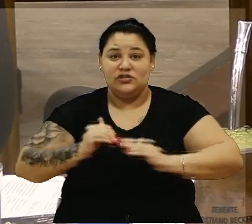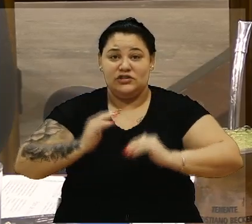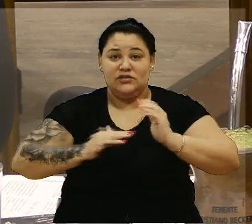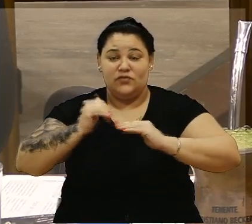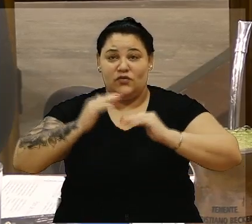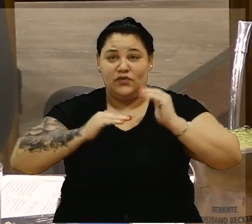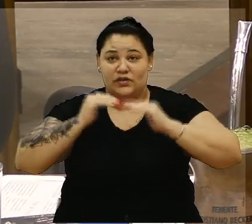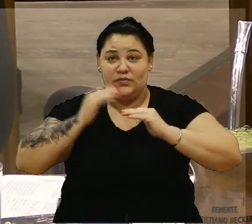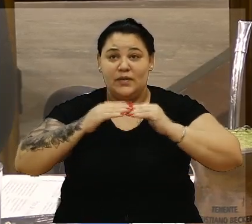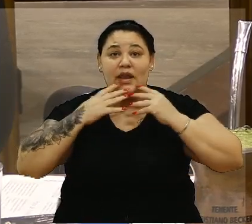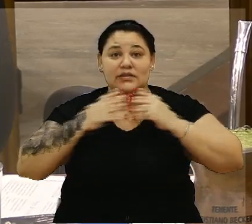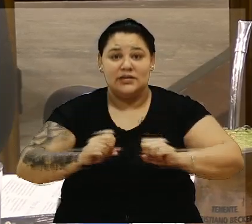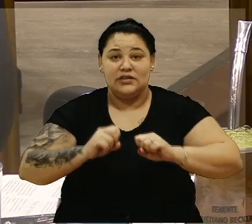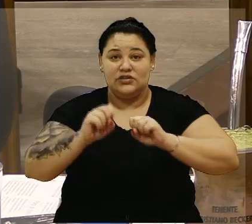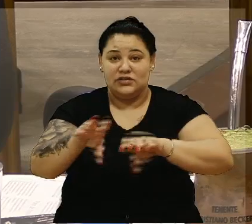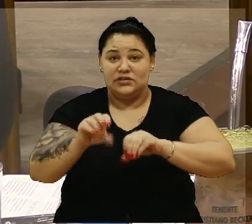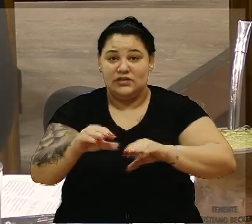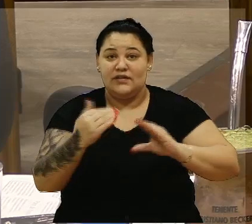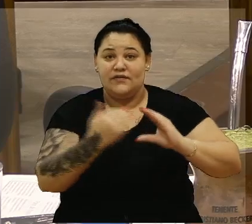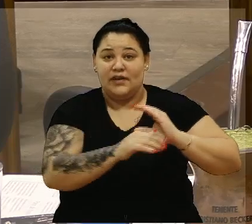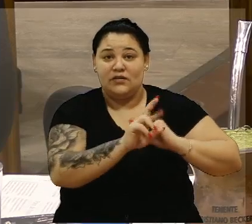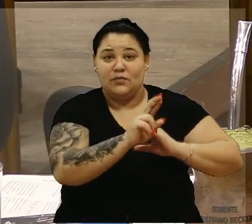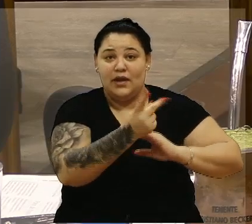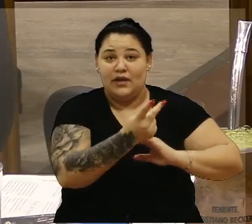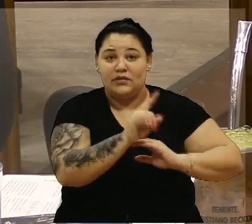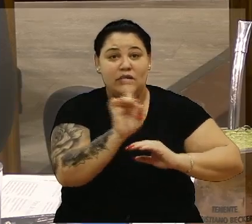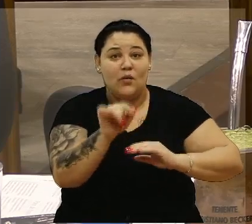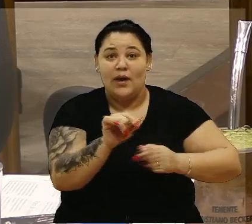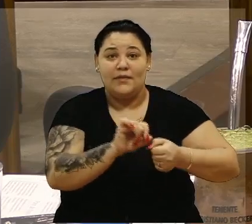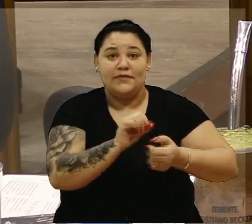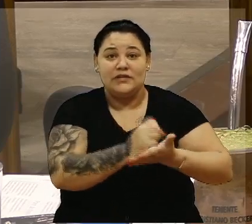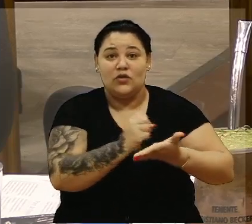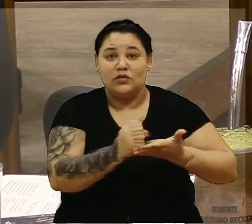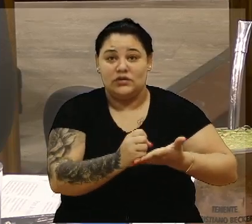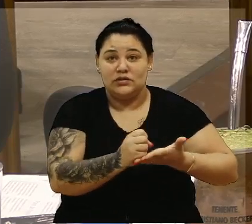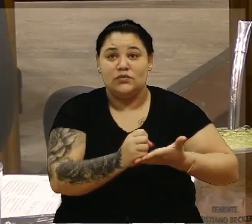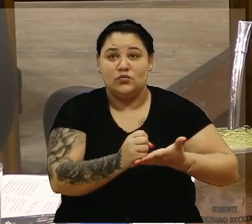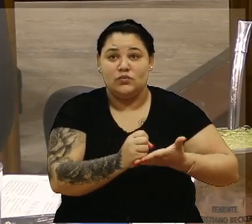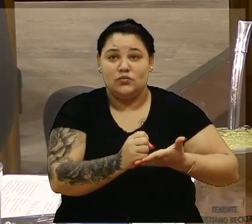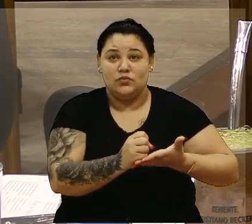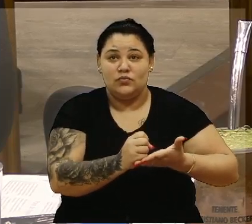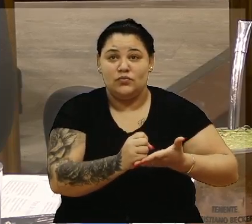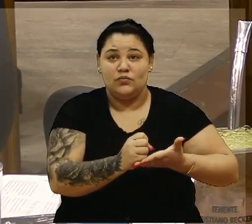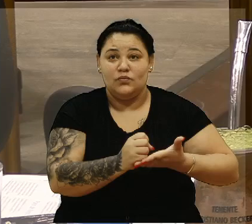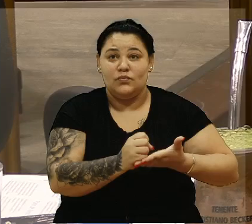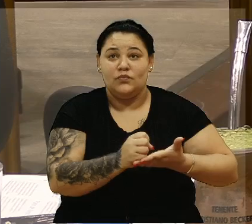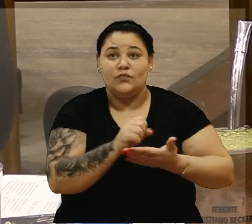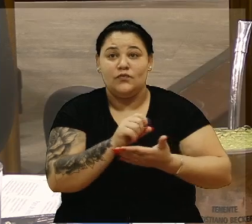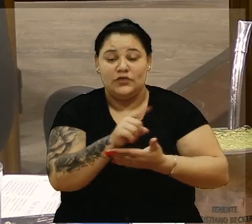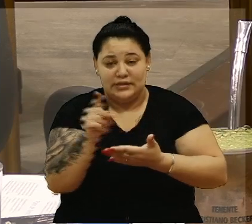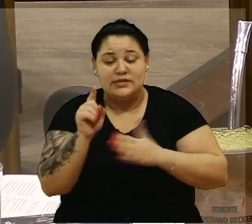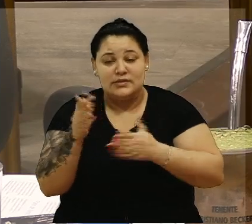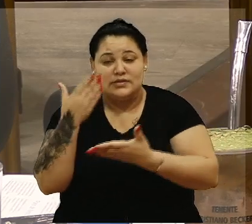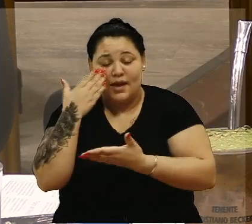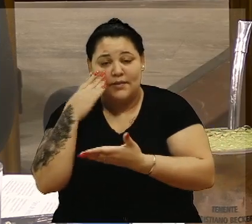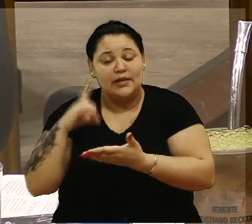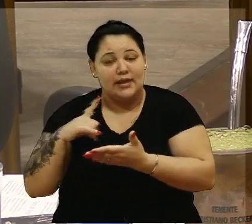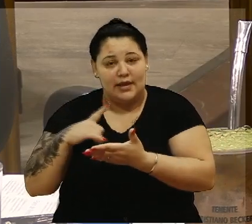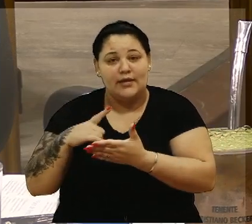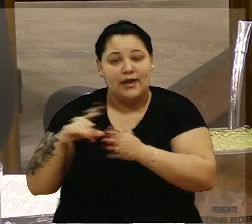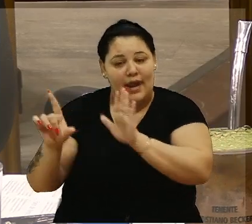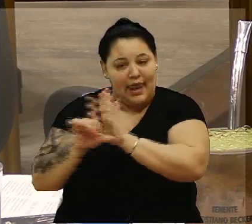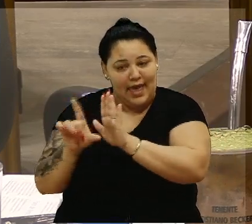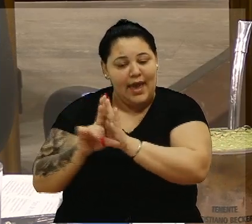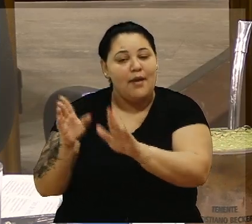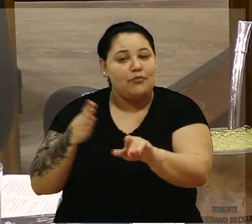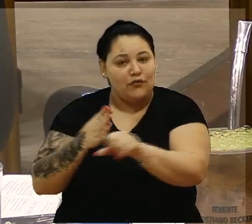de Educação e encaminhado por RH não é para fazer contratação. Todo mundo sabe que tem que um processo regimental que tem que seguir para que seja aprovado e